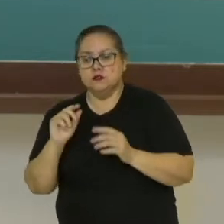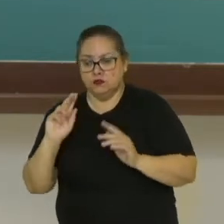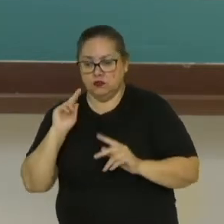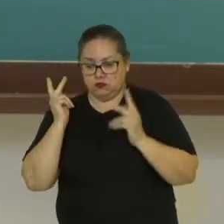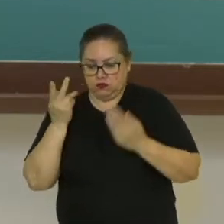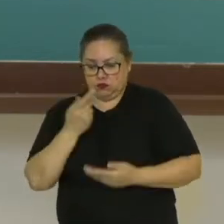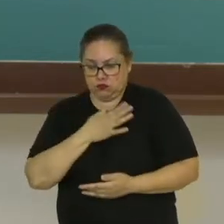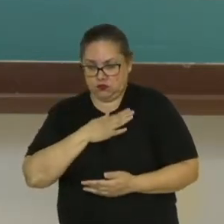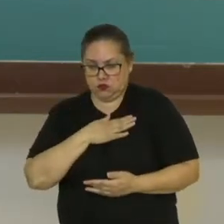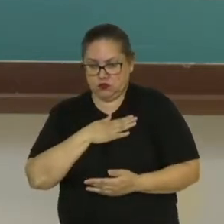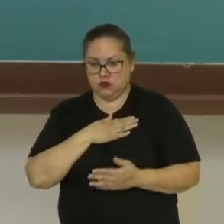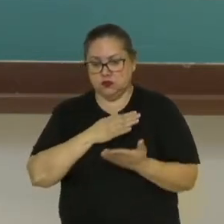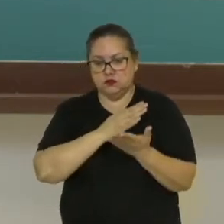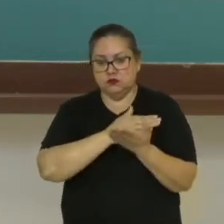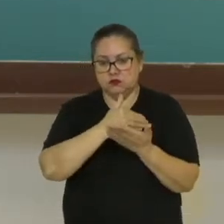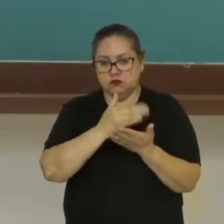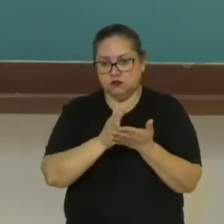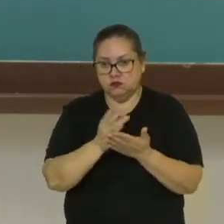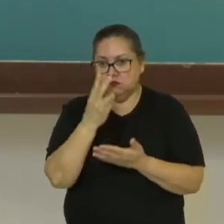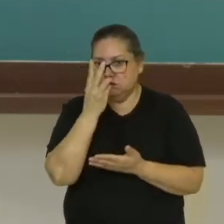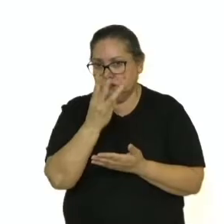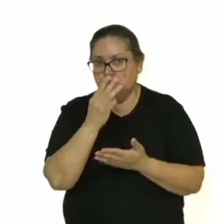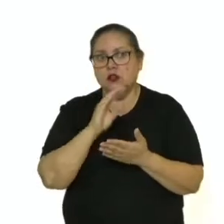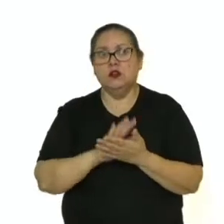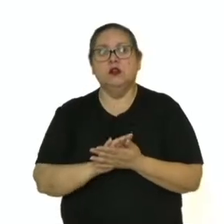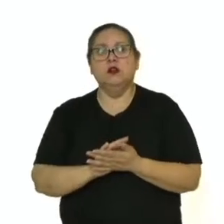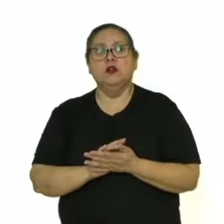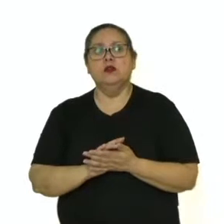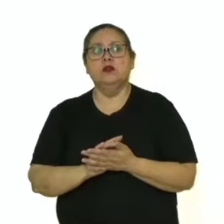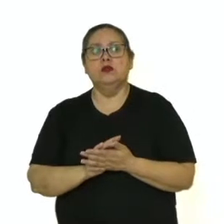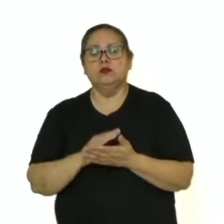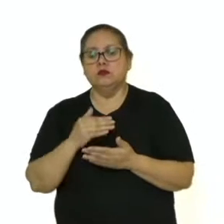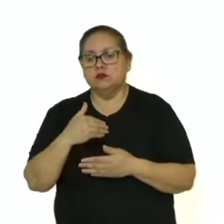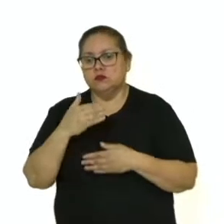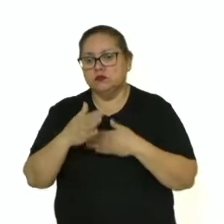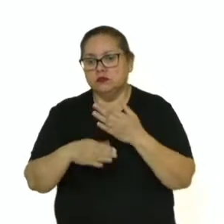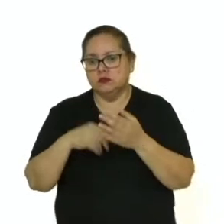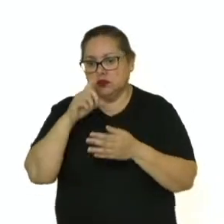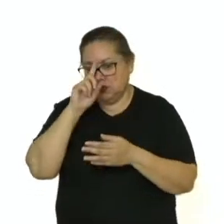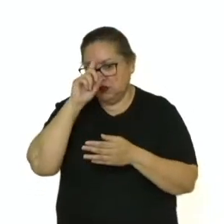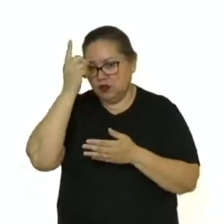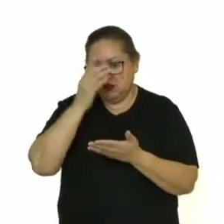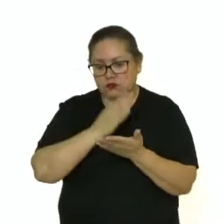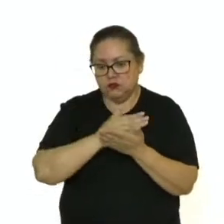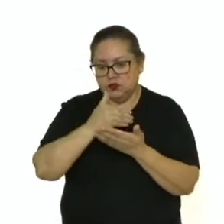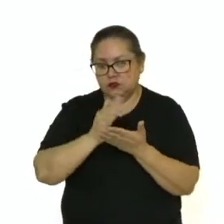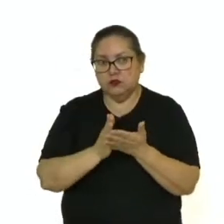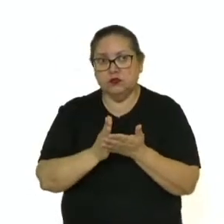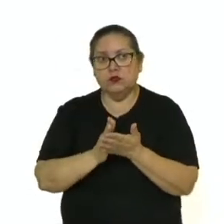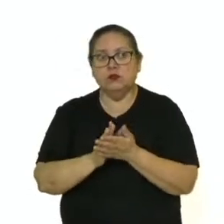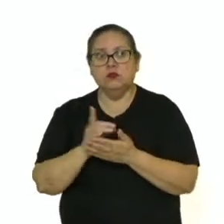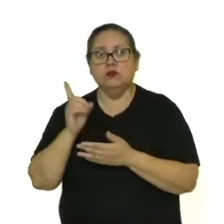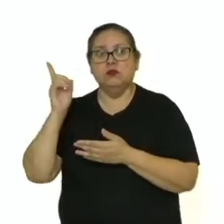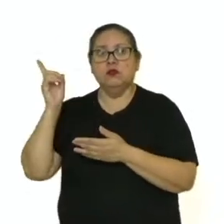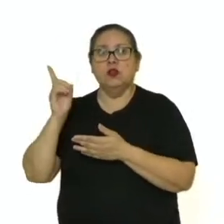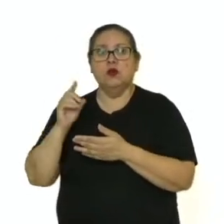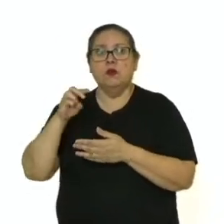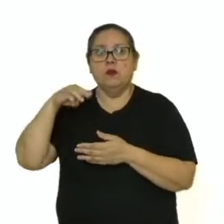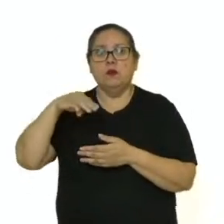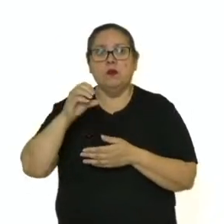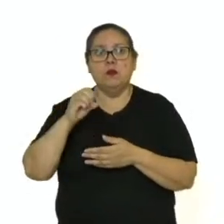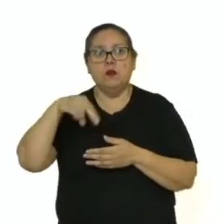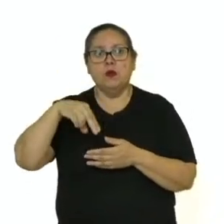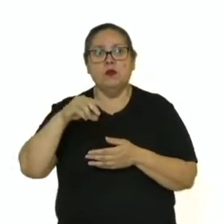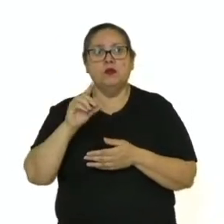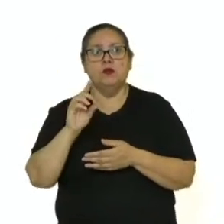em relação a essas divisões de poderes. O precursor da ideia da divisão de poderes foi Charles de Montesquieu, o